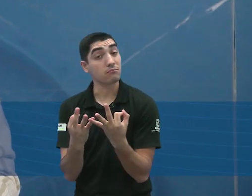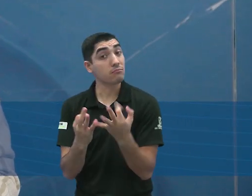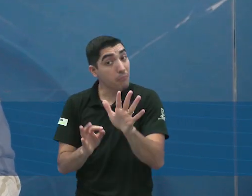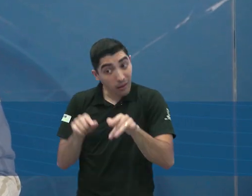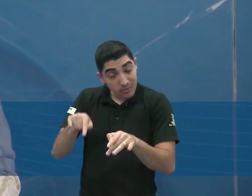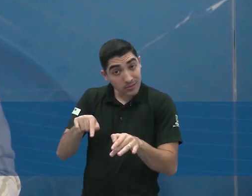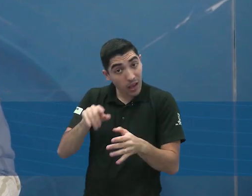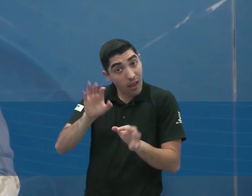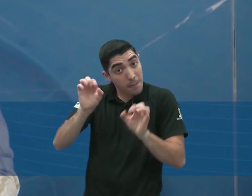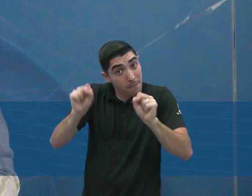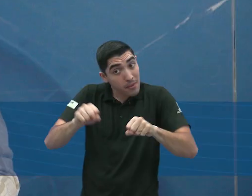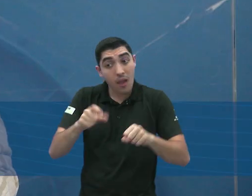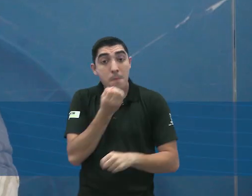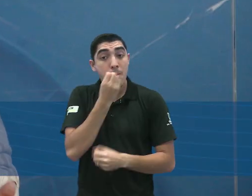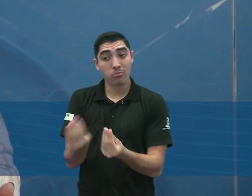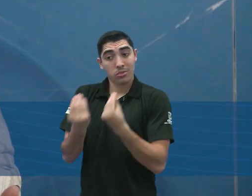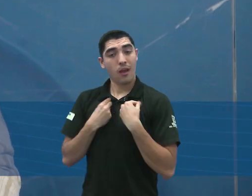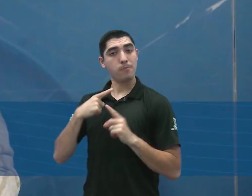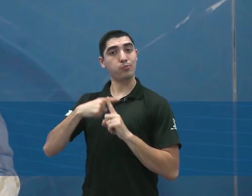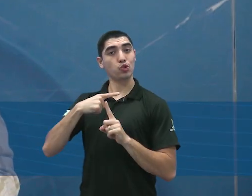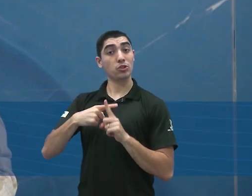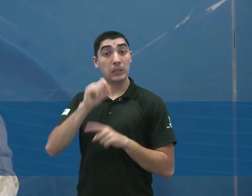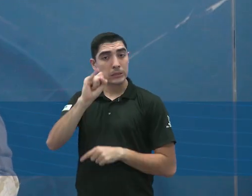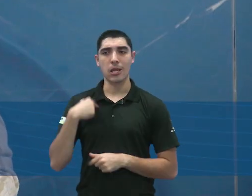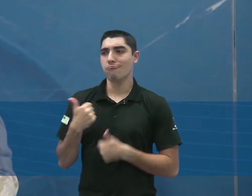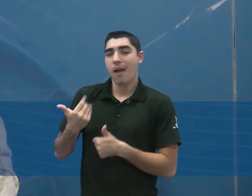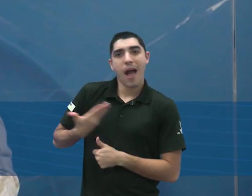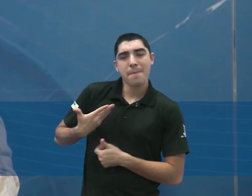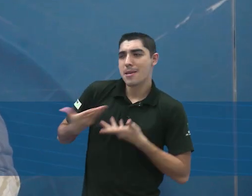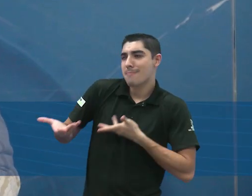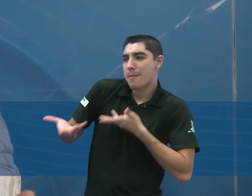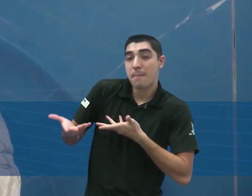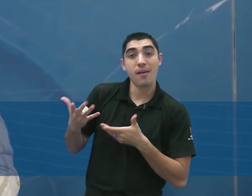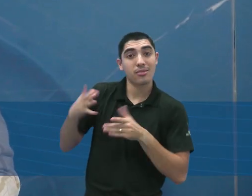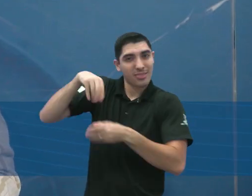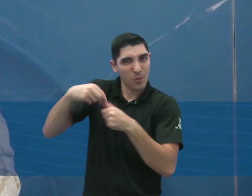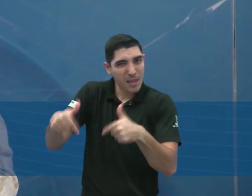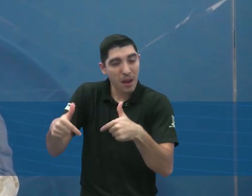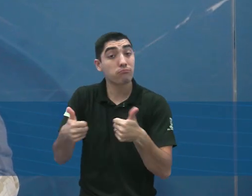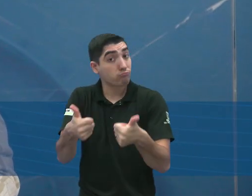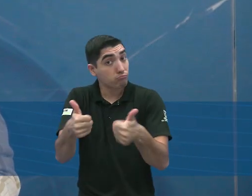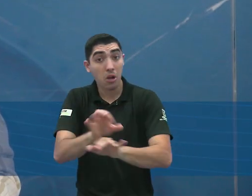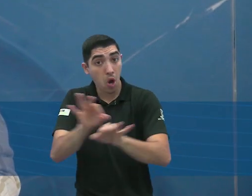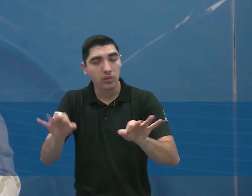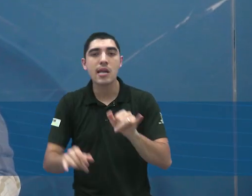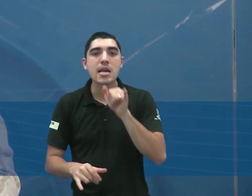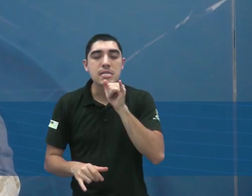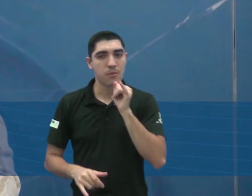isso é um fator muito positivo quando você tem boas relações no trabalho, né? Como você começou inicialmente,